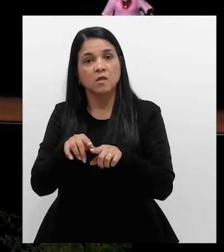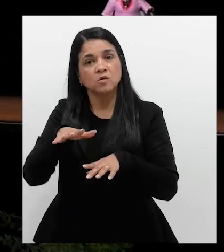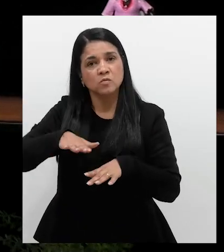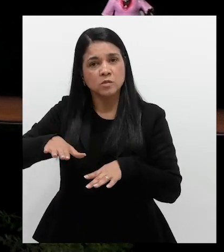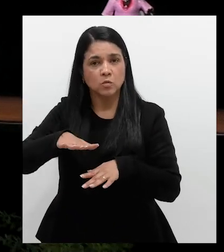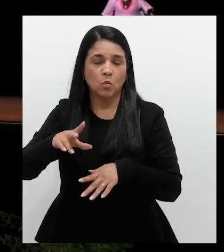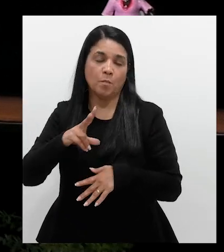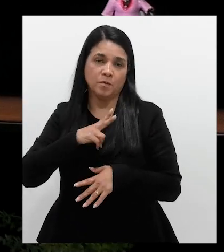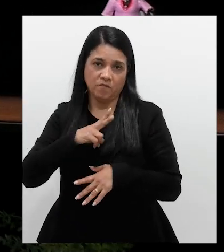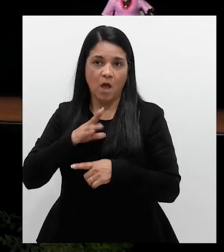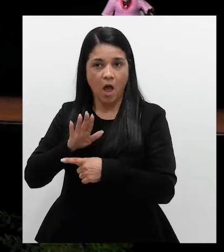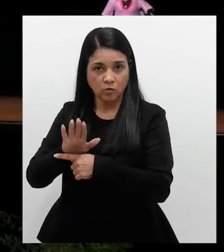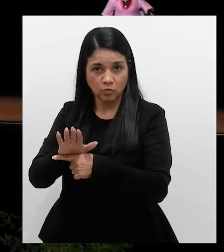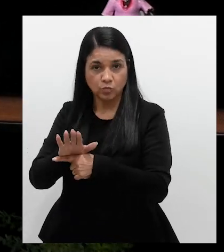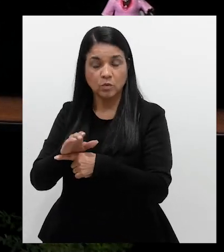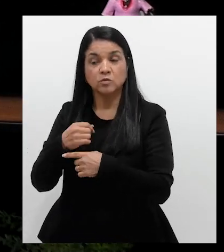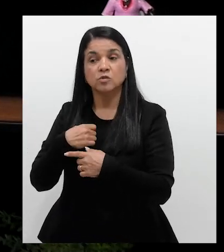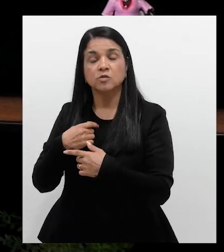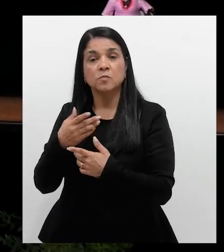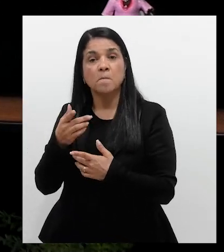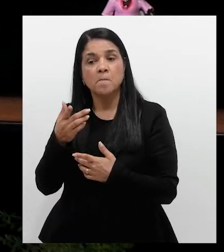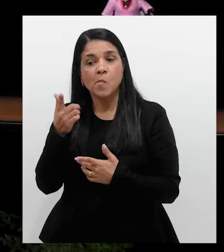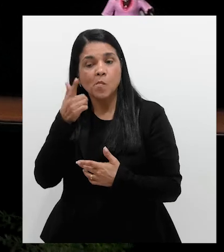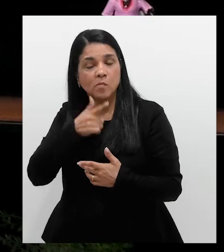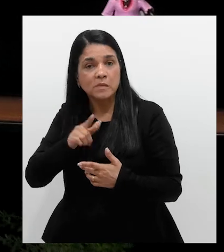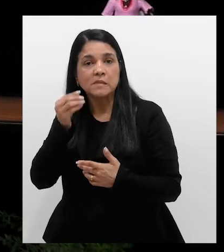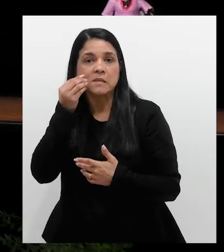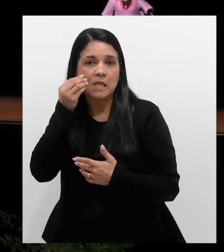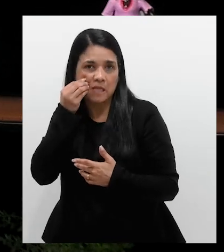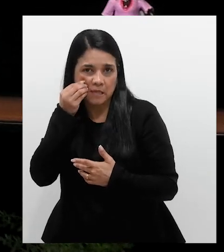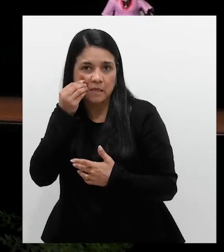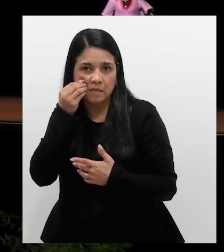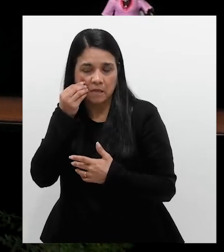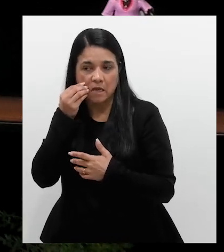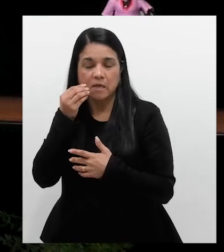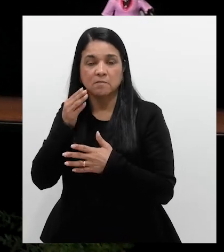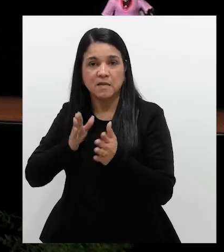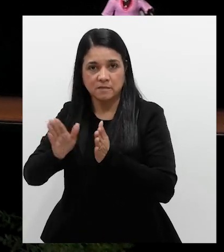né, do setor privado, a gente busca acessar essas pessoas.